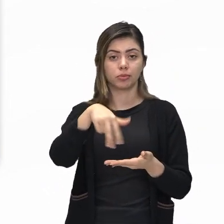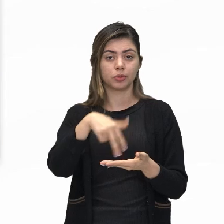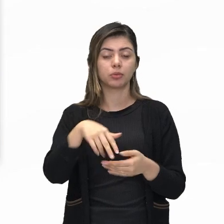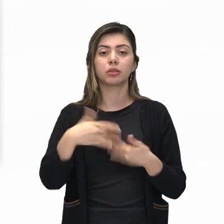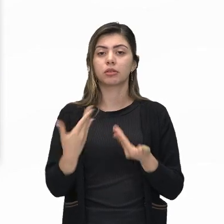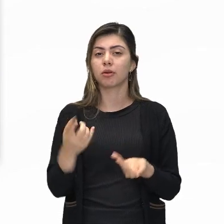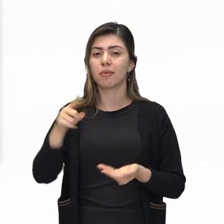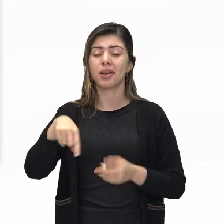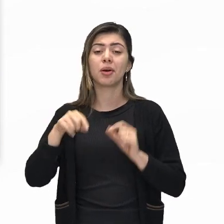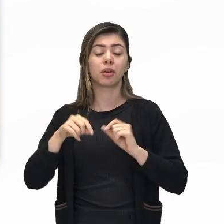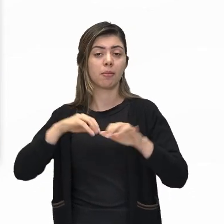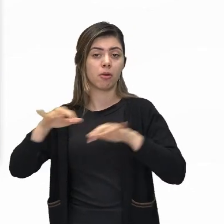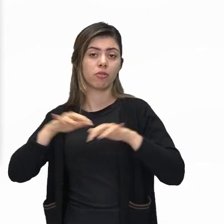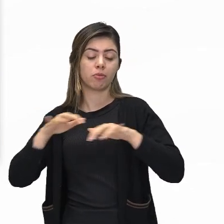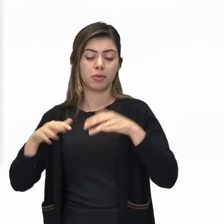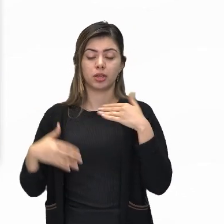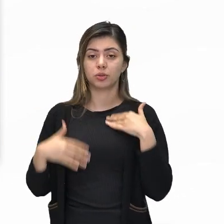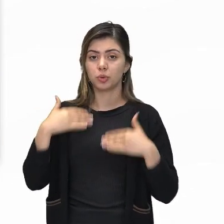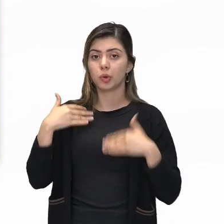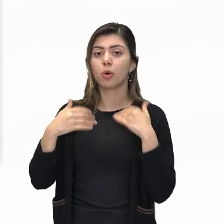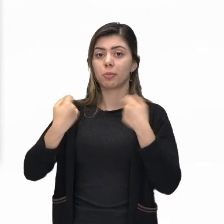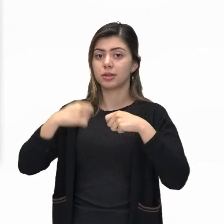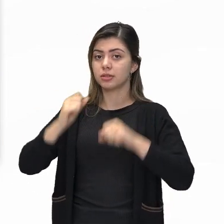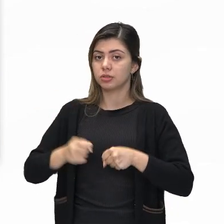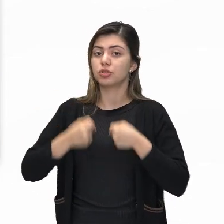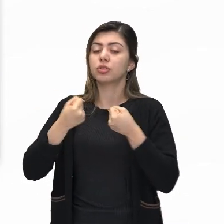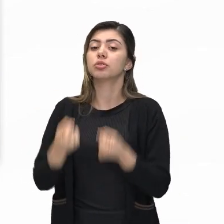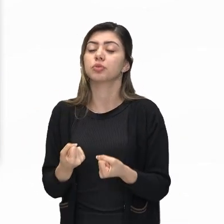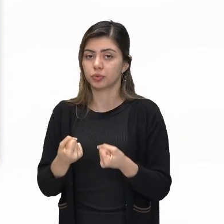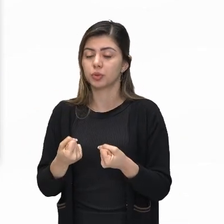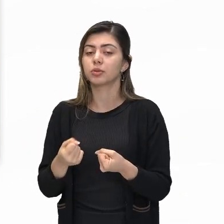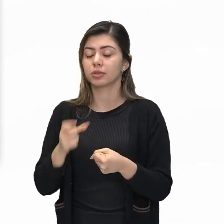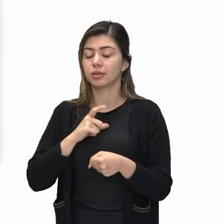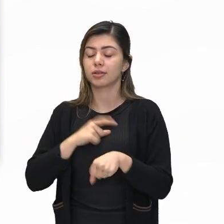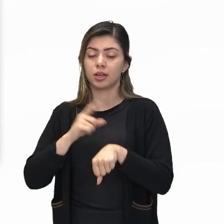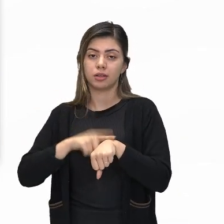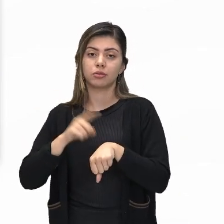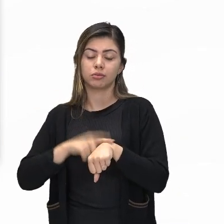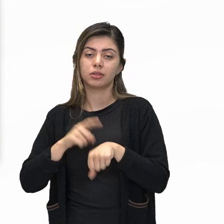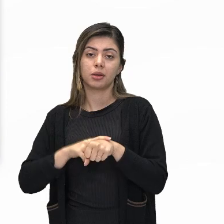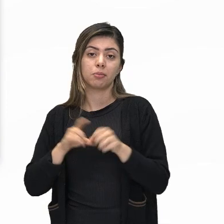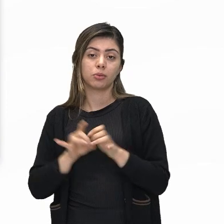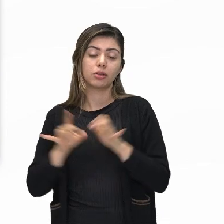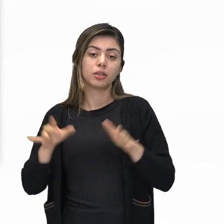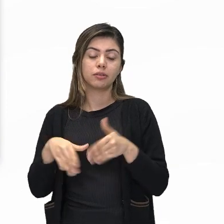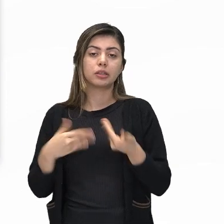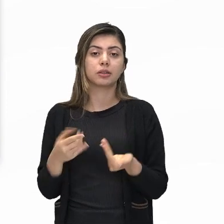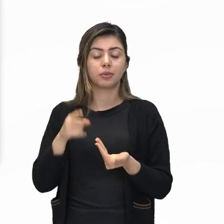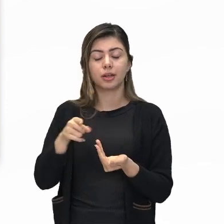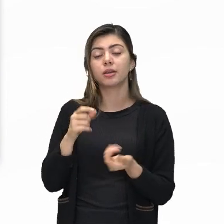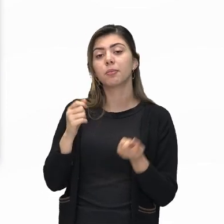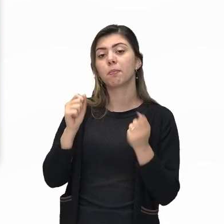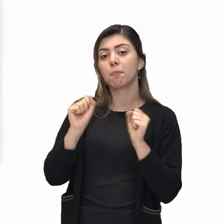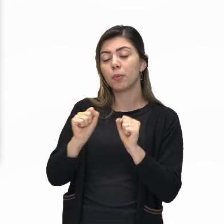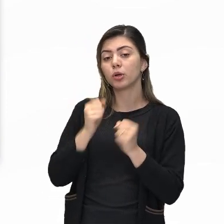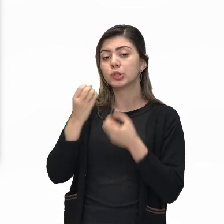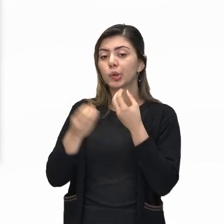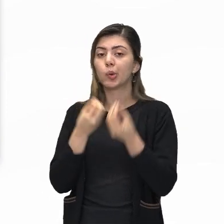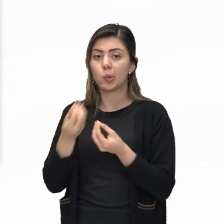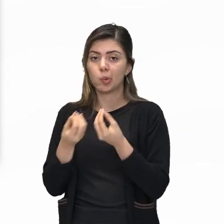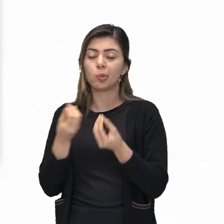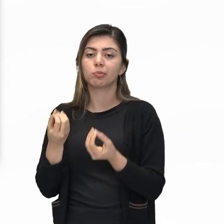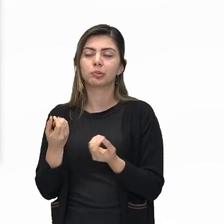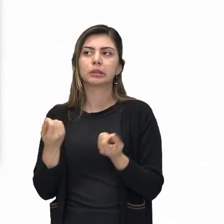movimentos corporais mais intensos que são executados durante essas ações, e essas atividades podem servir sim